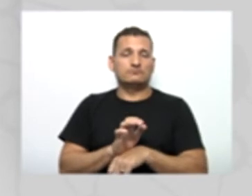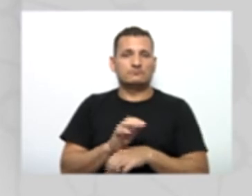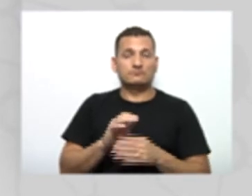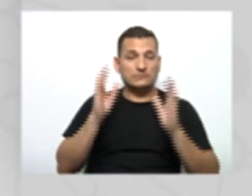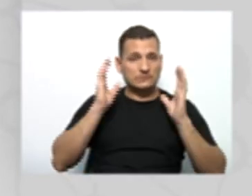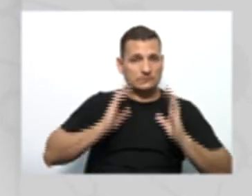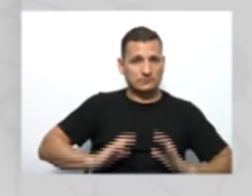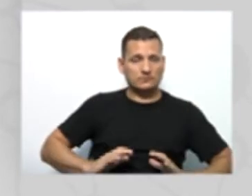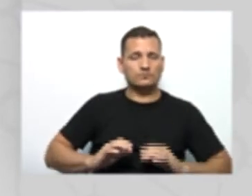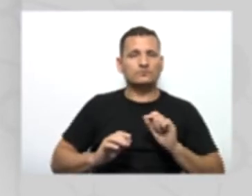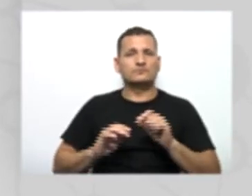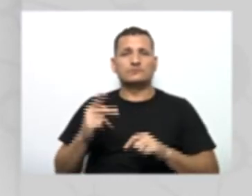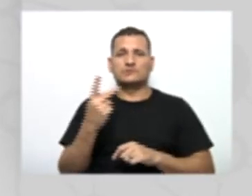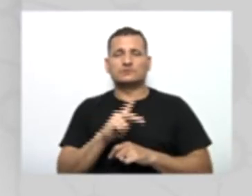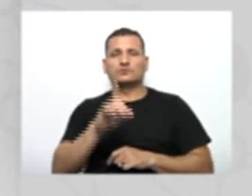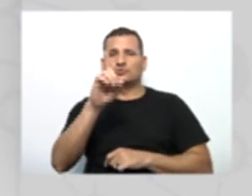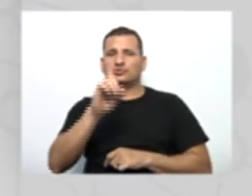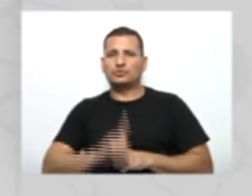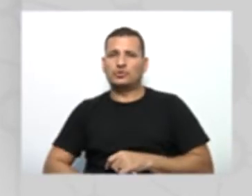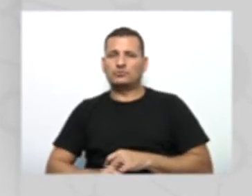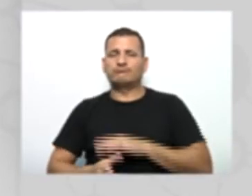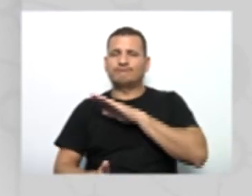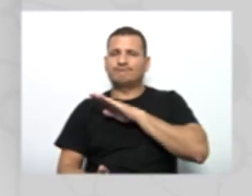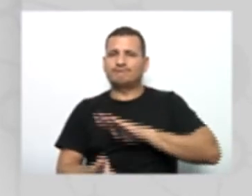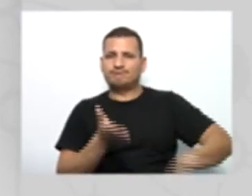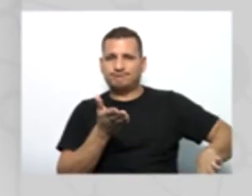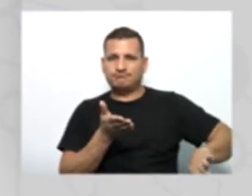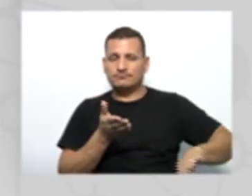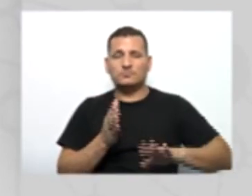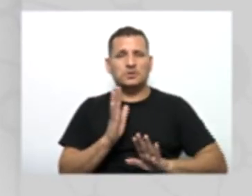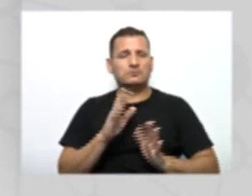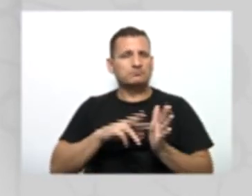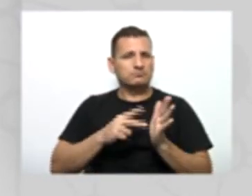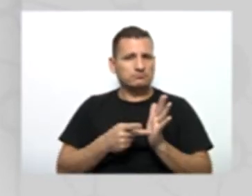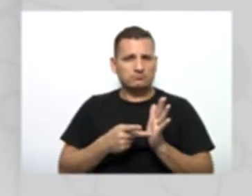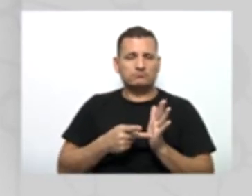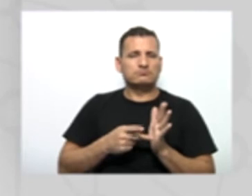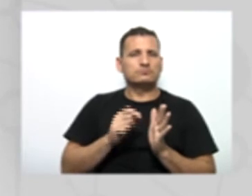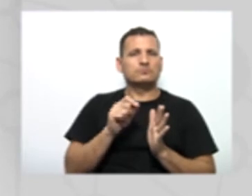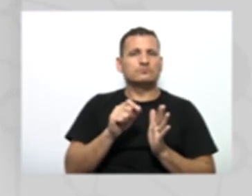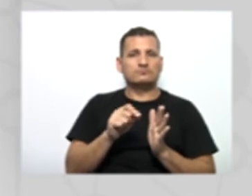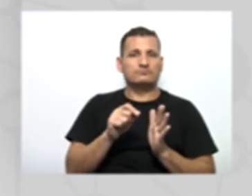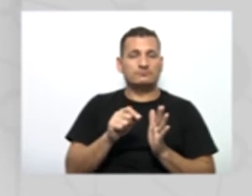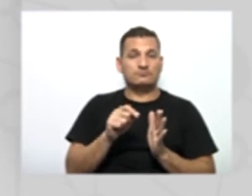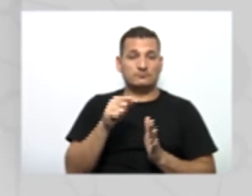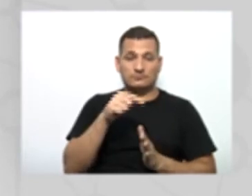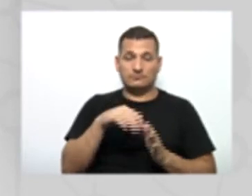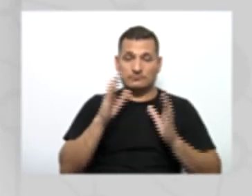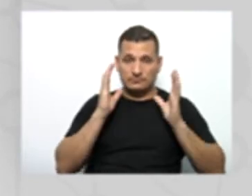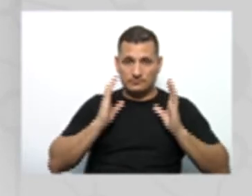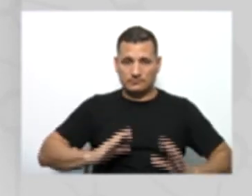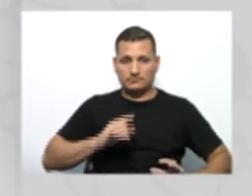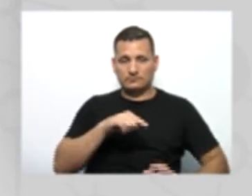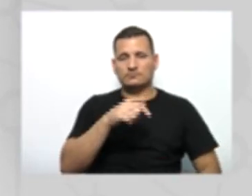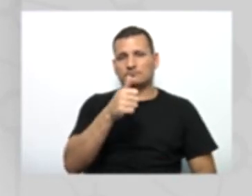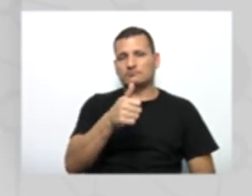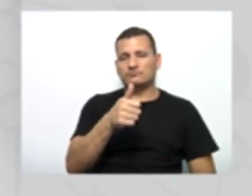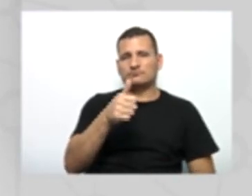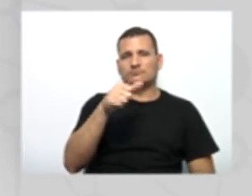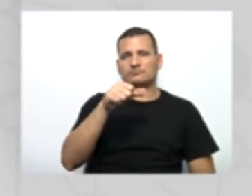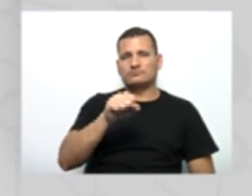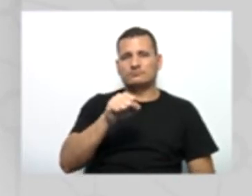de participação da sociedade que esse aluno pode utilizar para fazer as suas reivindicações e reivindicações